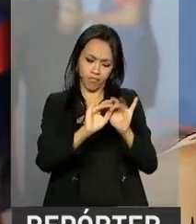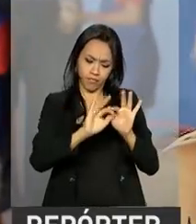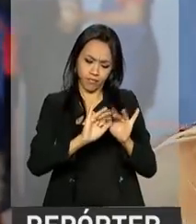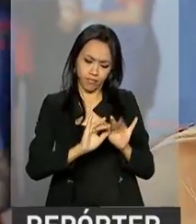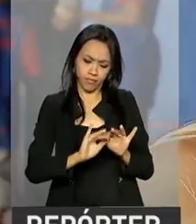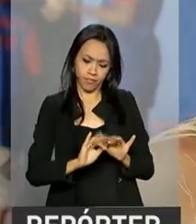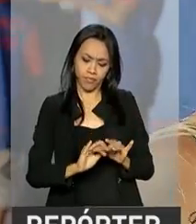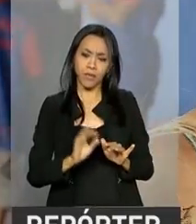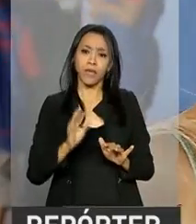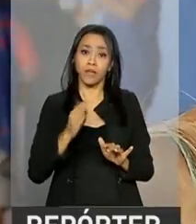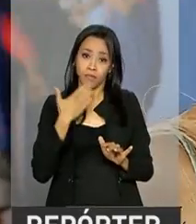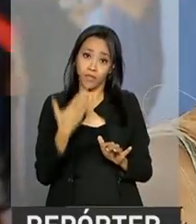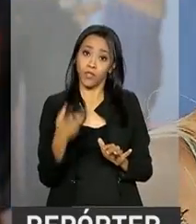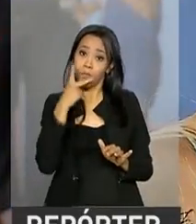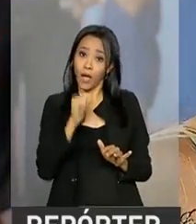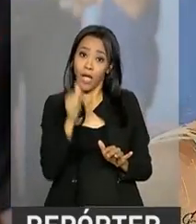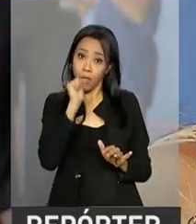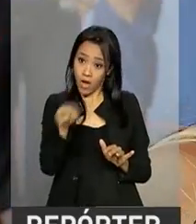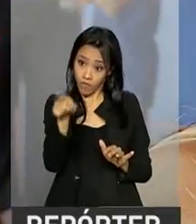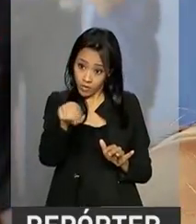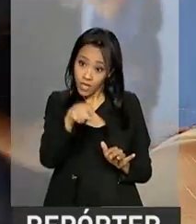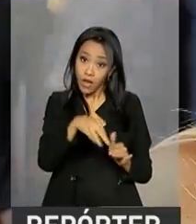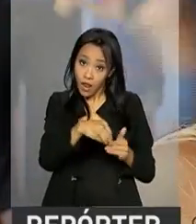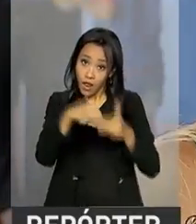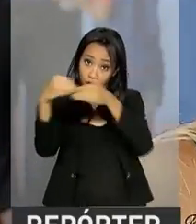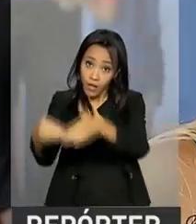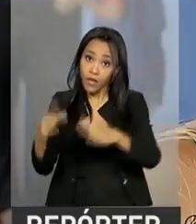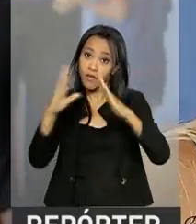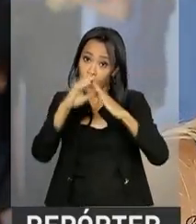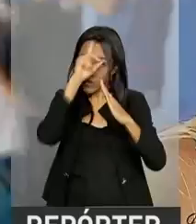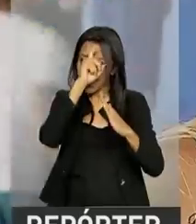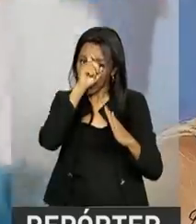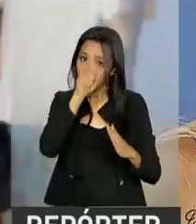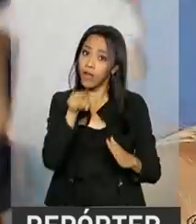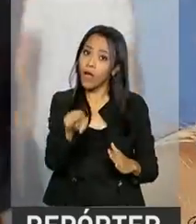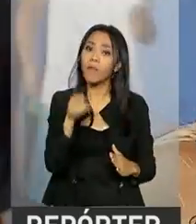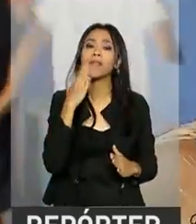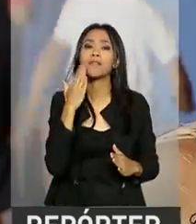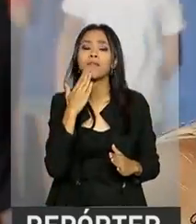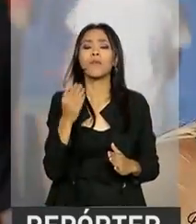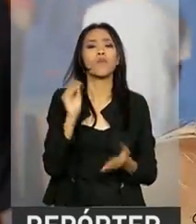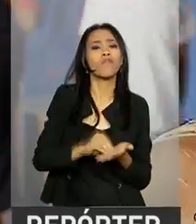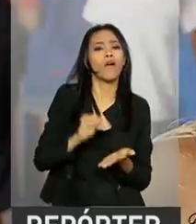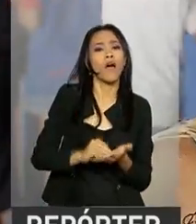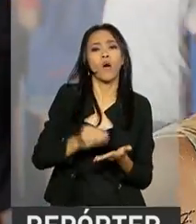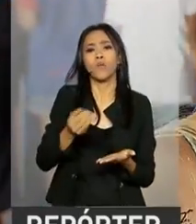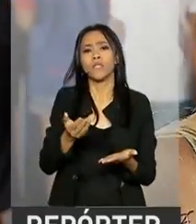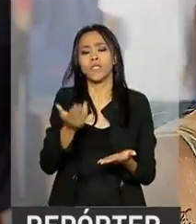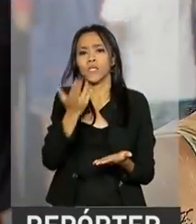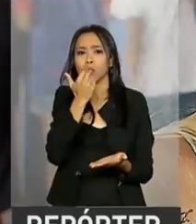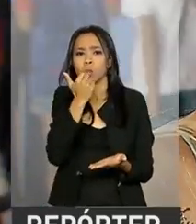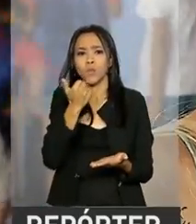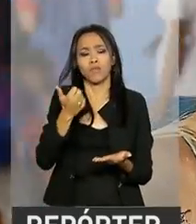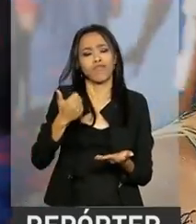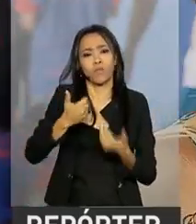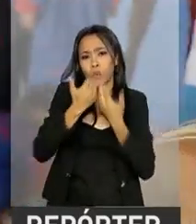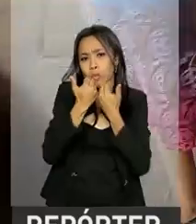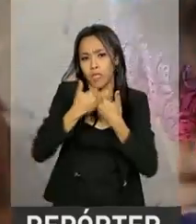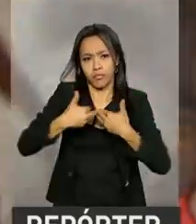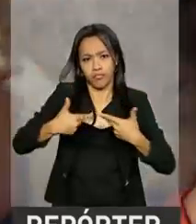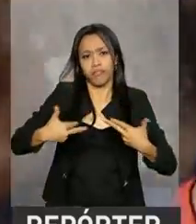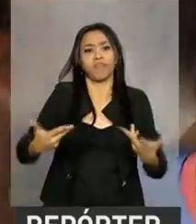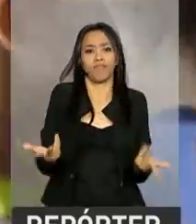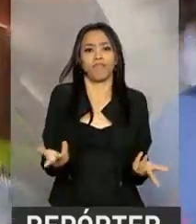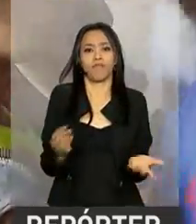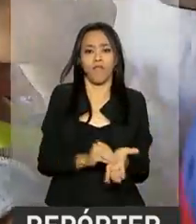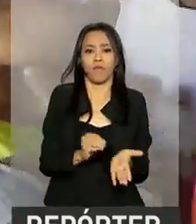o pai e a mãe levam a criança ao posto de saúde para ver a questão de nutrientes, qual a criança esteja necessitando.